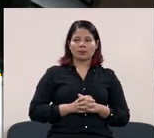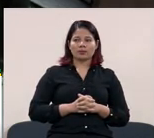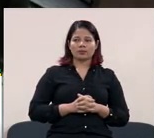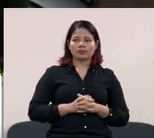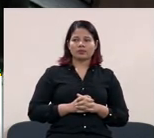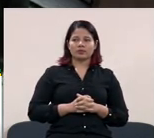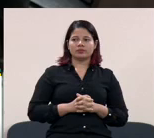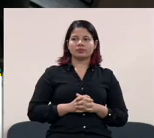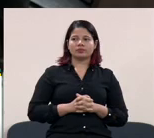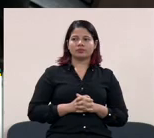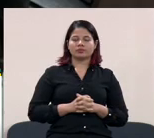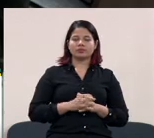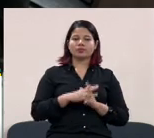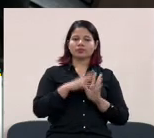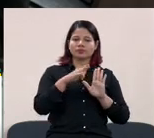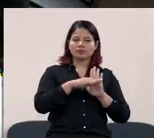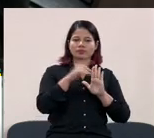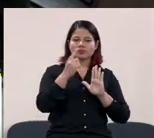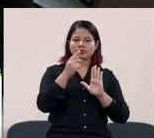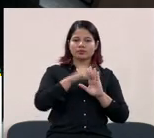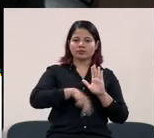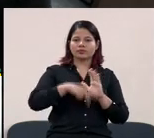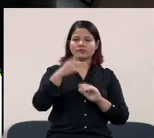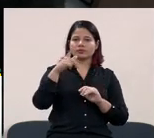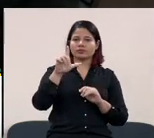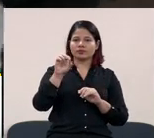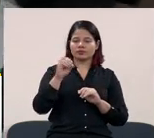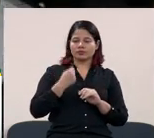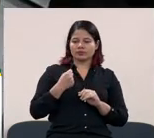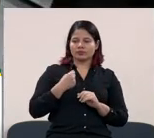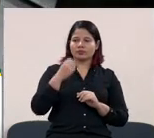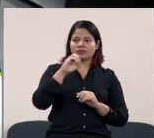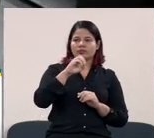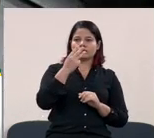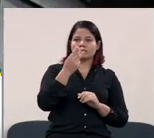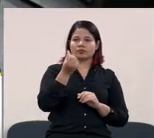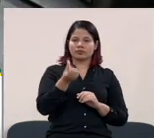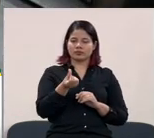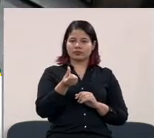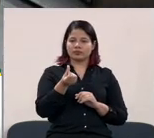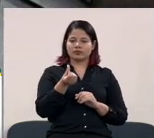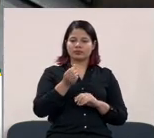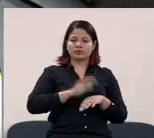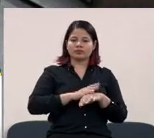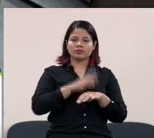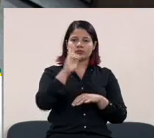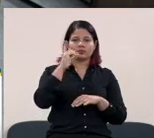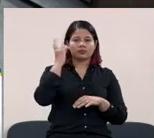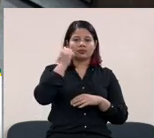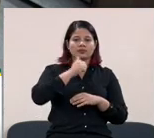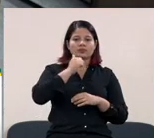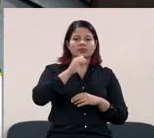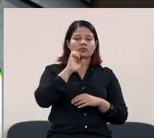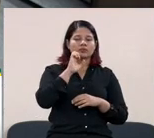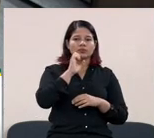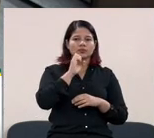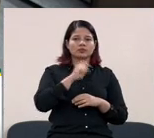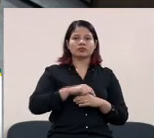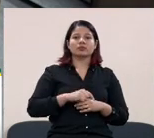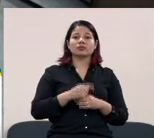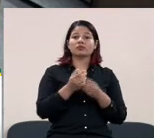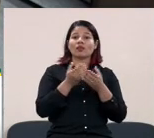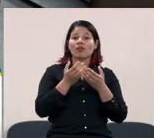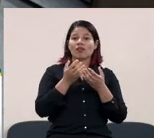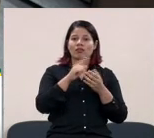faça a leitura do primeiro item. Projeto de lei ordinária 036/19, de autoria da deputada Edna Alzer, que assegura nos